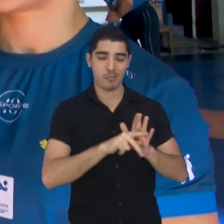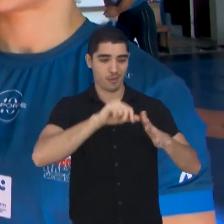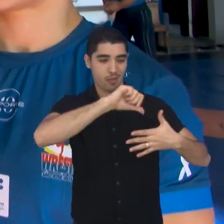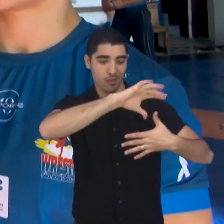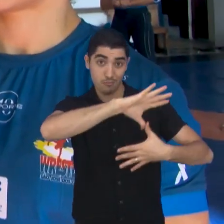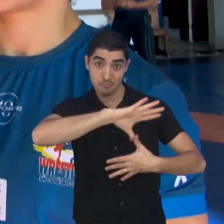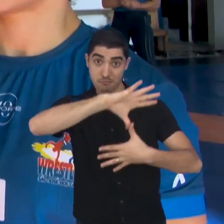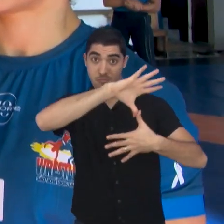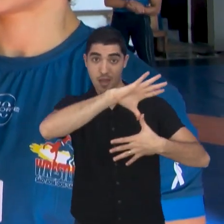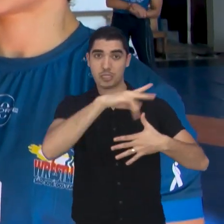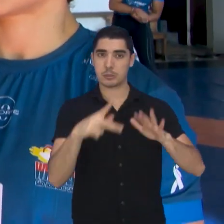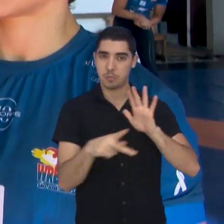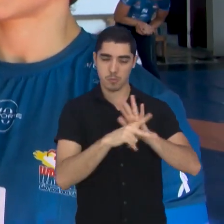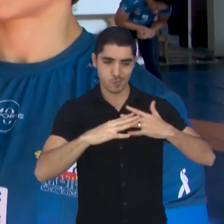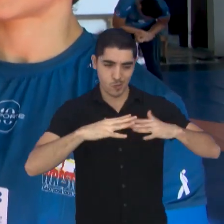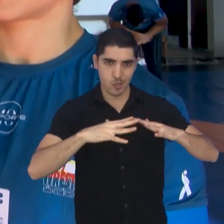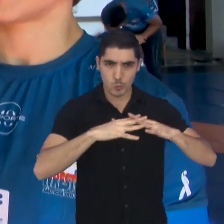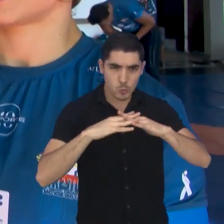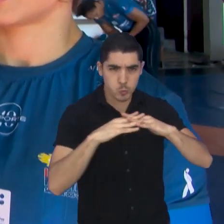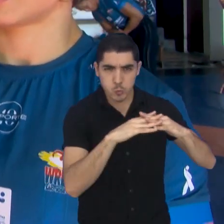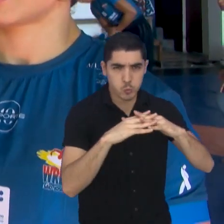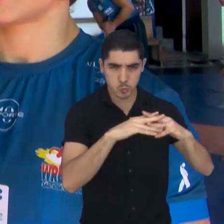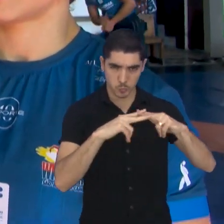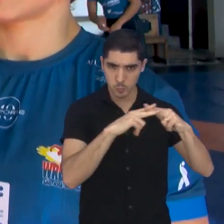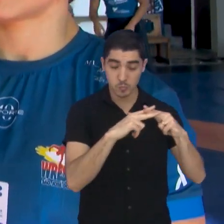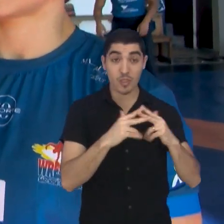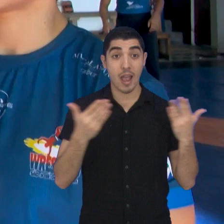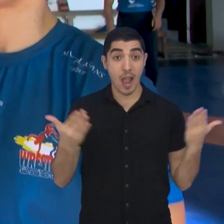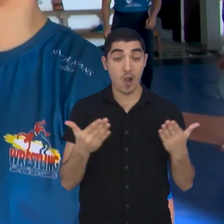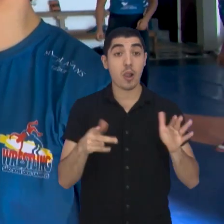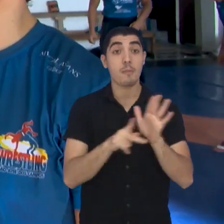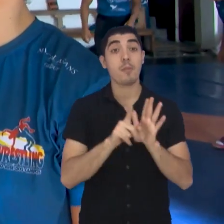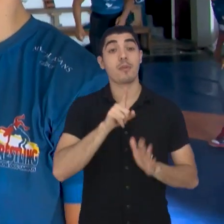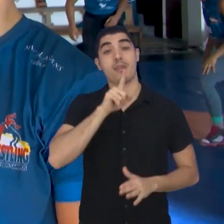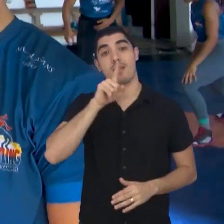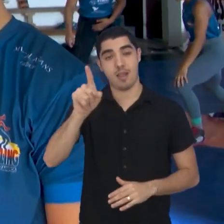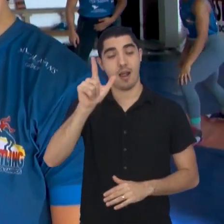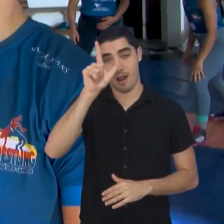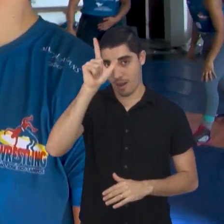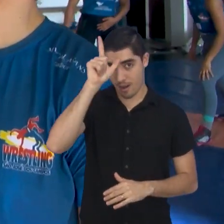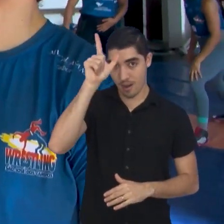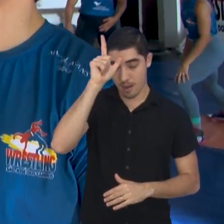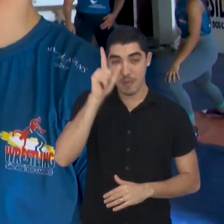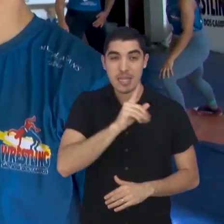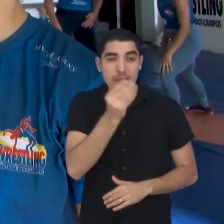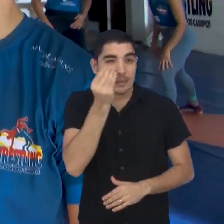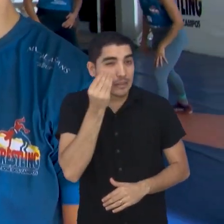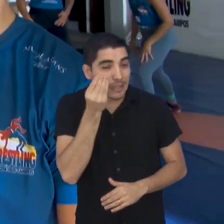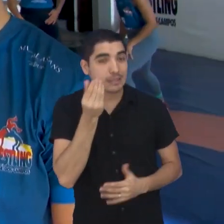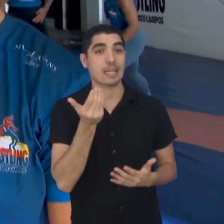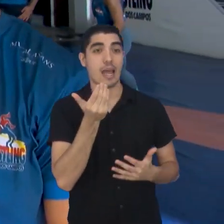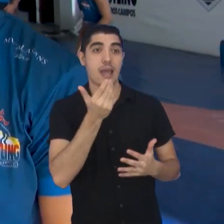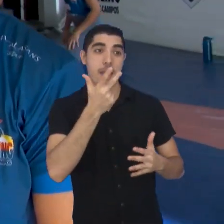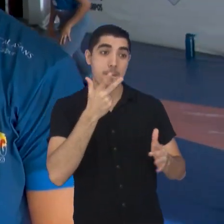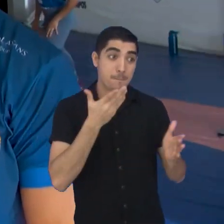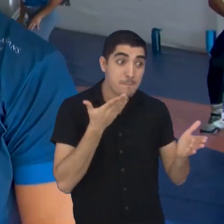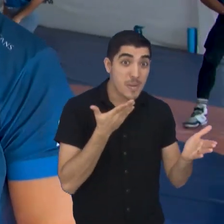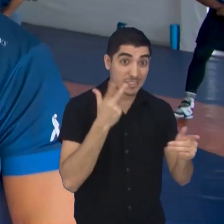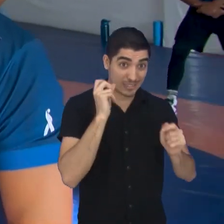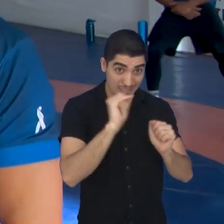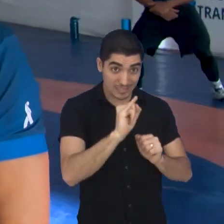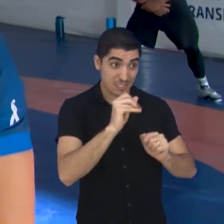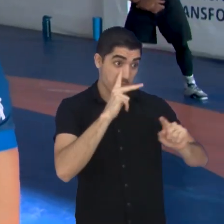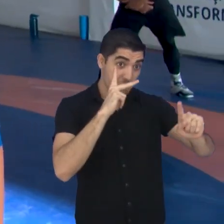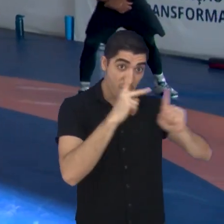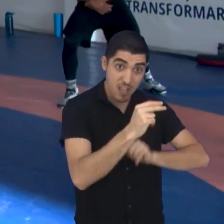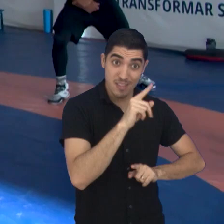agora vai para o pré-olímpico de Istambul em maio tentar a vaga nas Olimpíadas, para mais uma